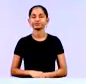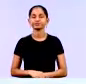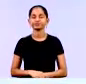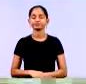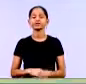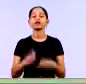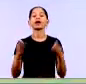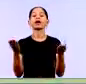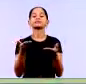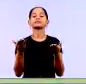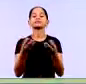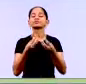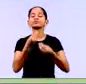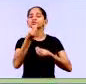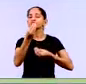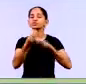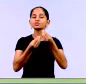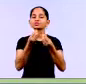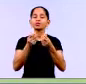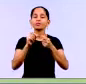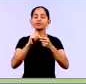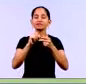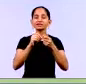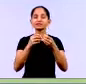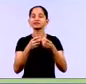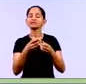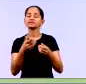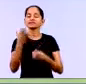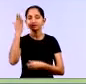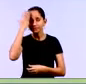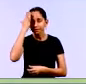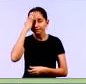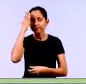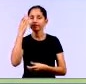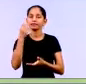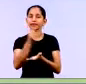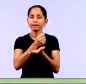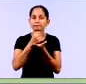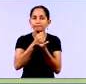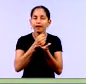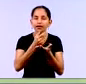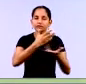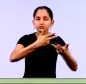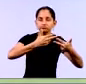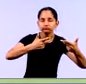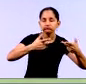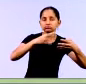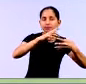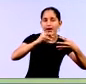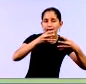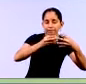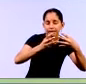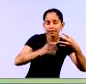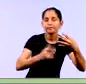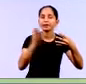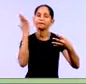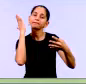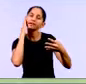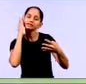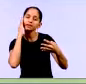Quais são essas condições básicas, as condicionantes básicas? O que é que nós